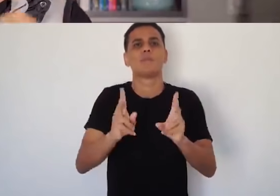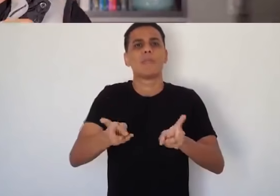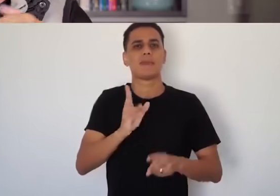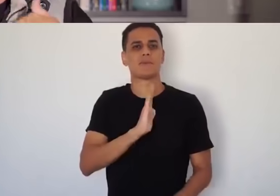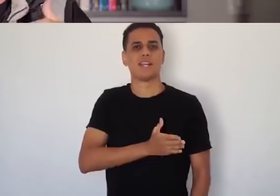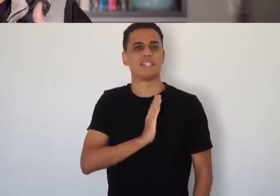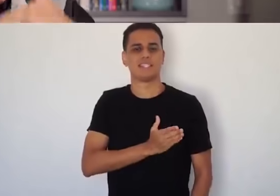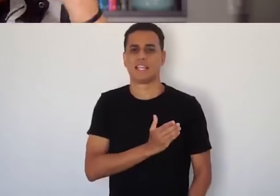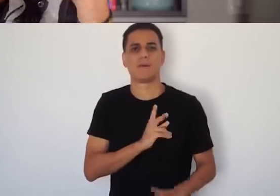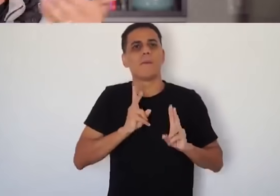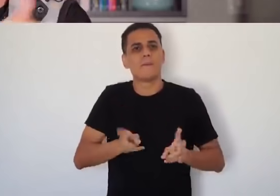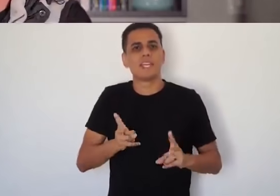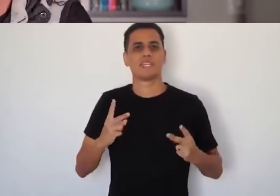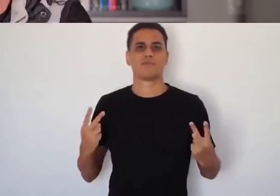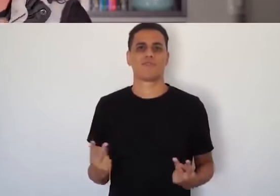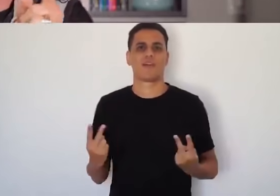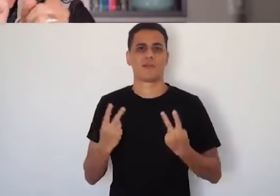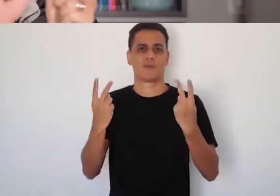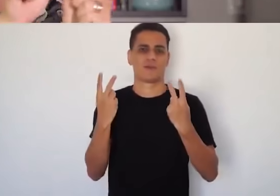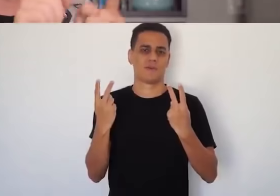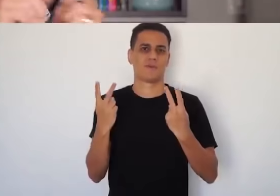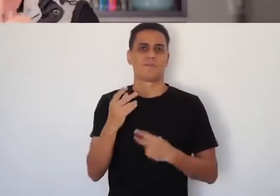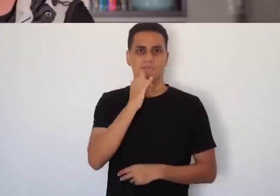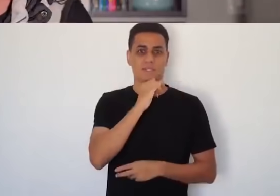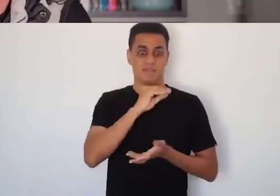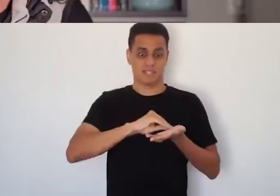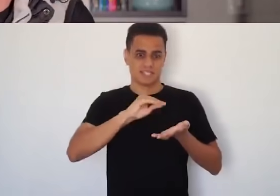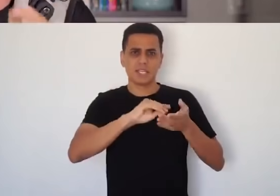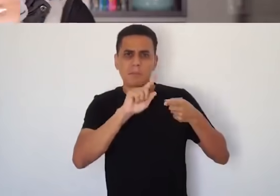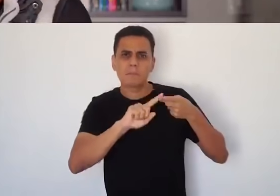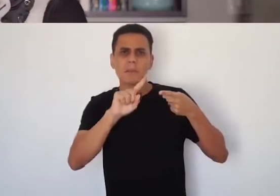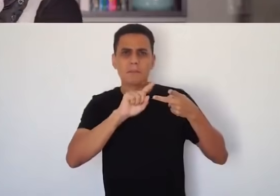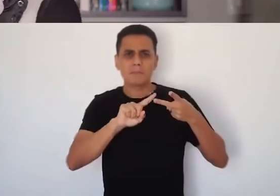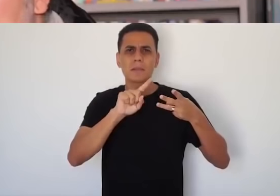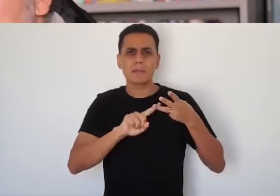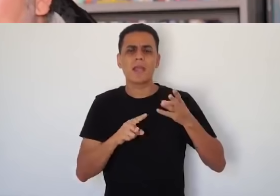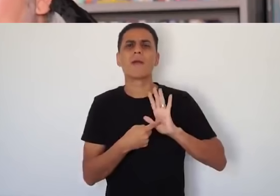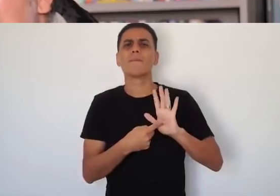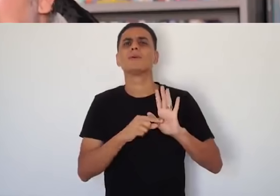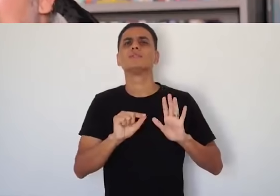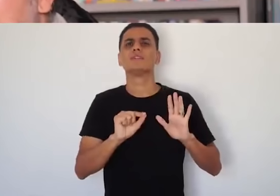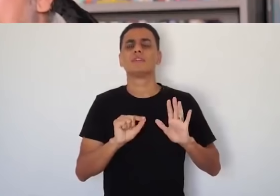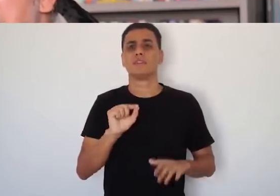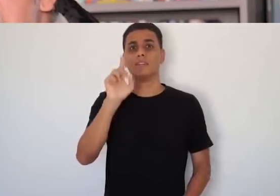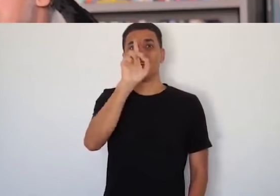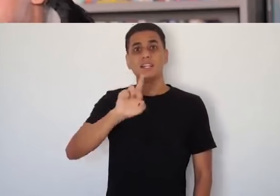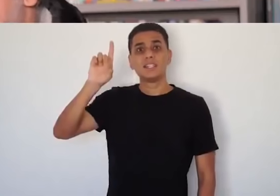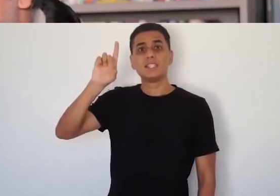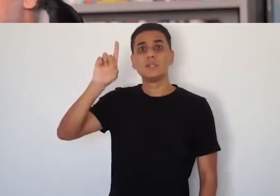o coração, não é o que é exterior. E é isso que Deus espera. E a herança do reino dos céus não tem a ver